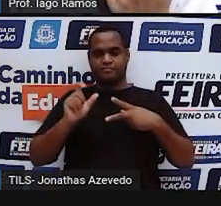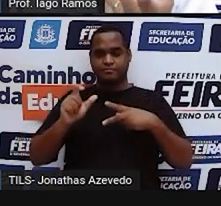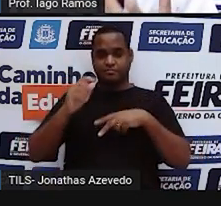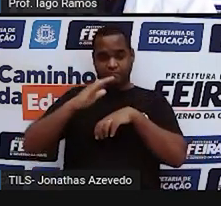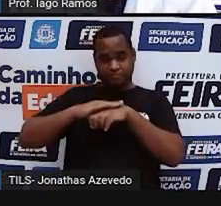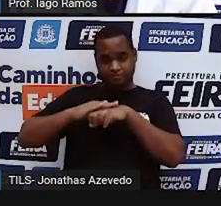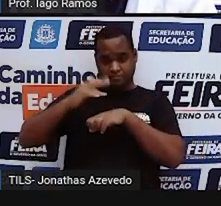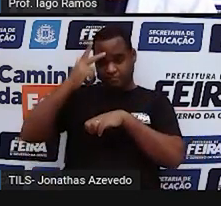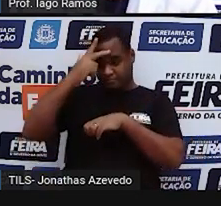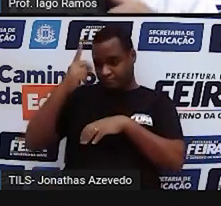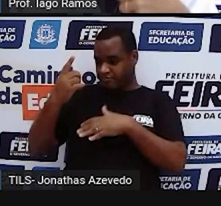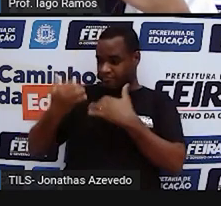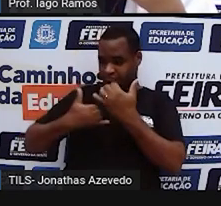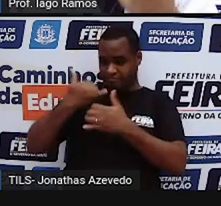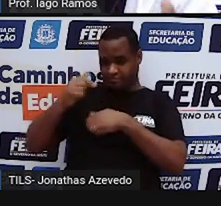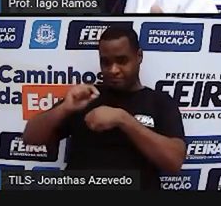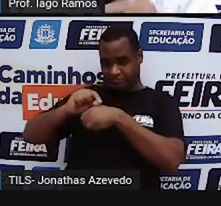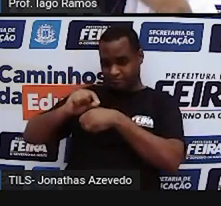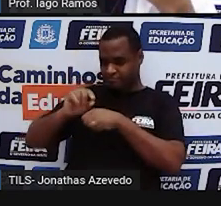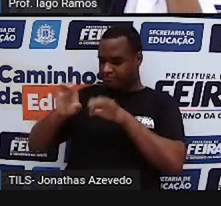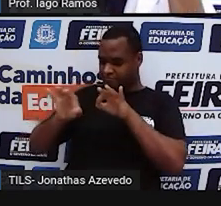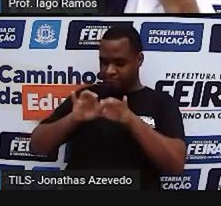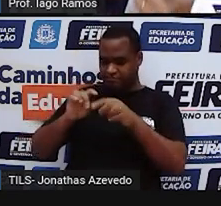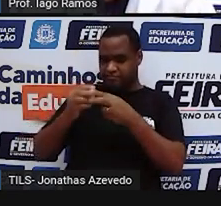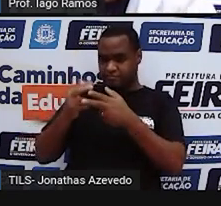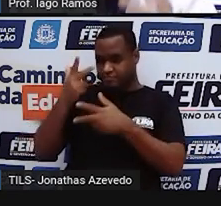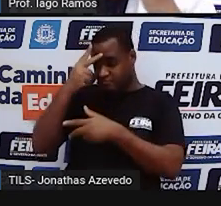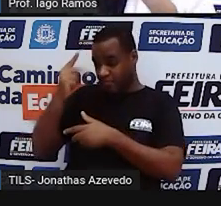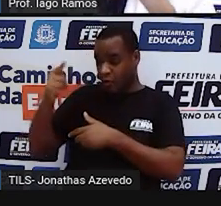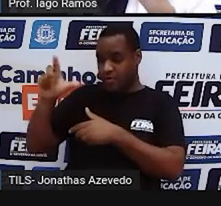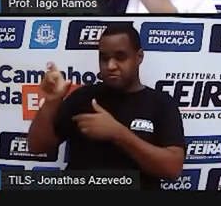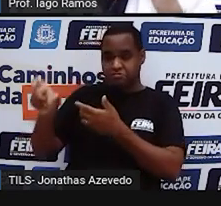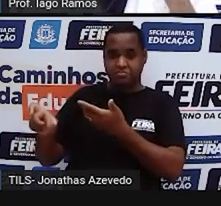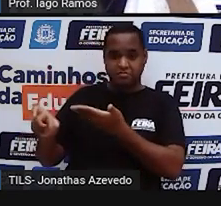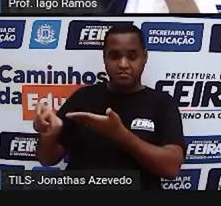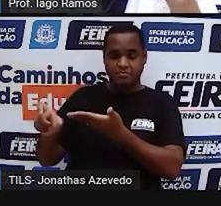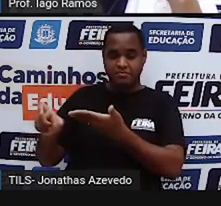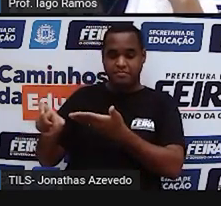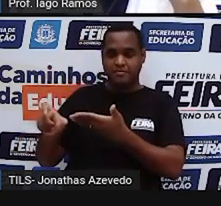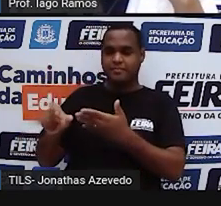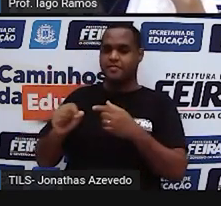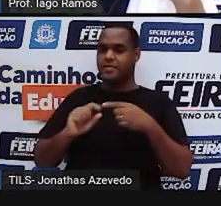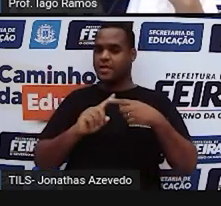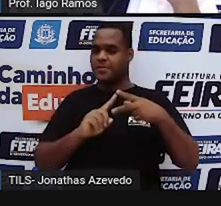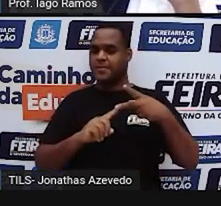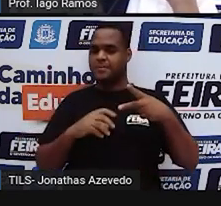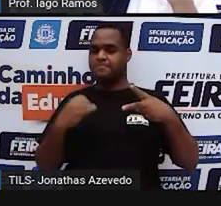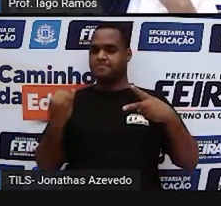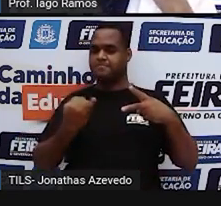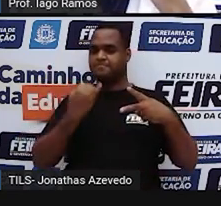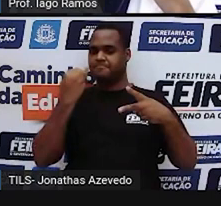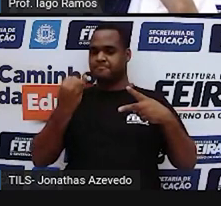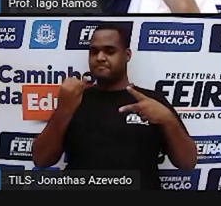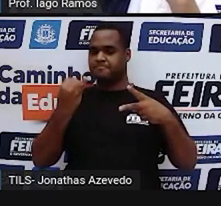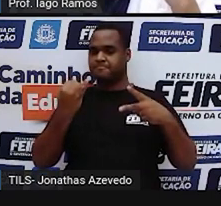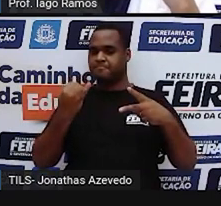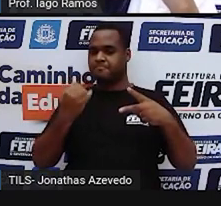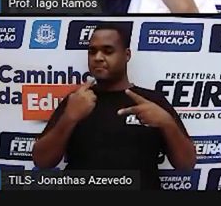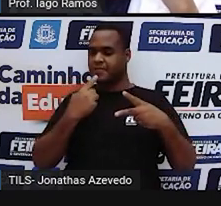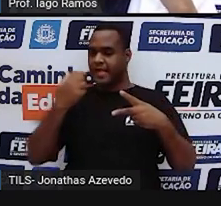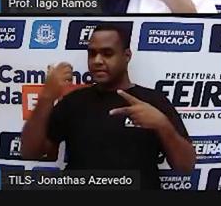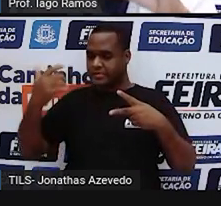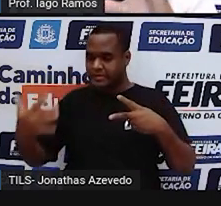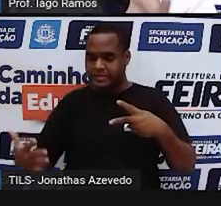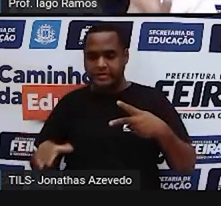fazer a brincadeira para quem vai fazer o truque com outra pessoa duas informações não podem ser